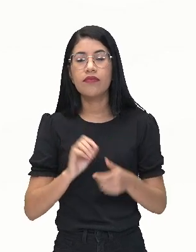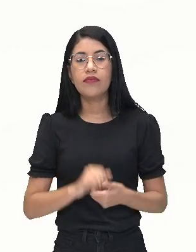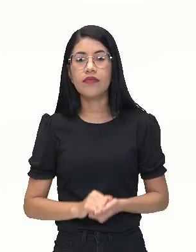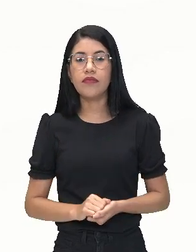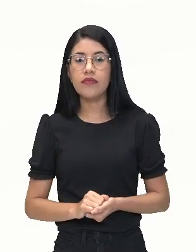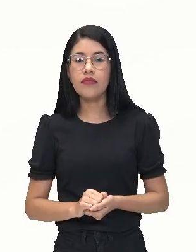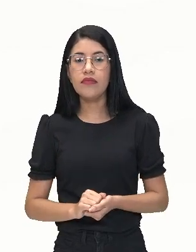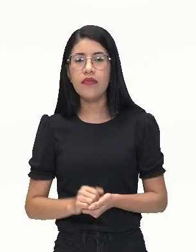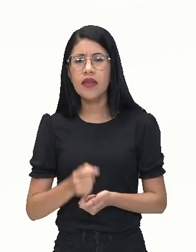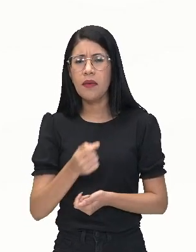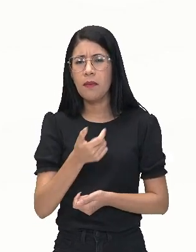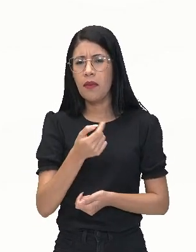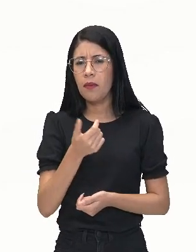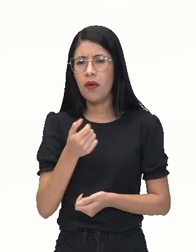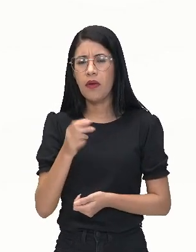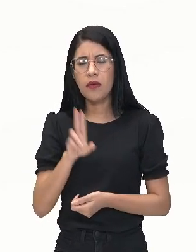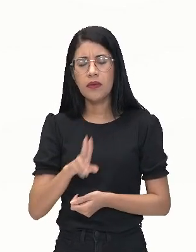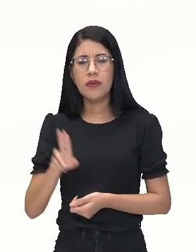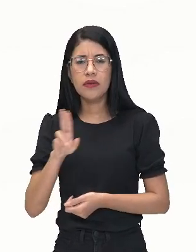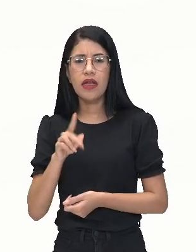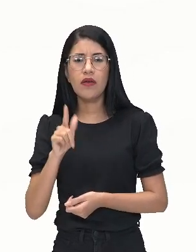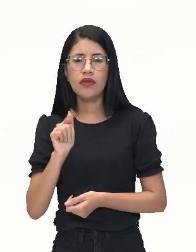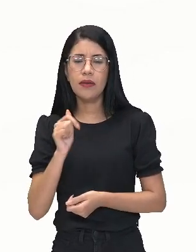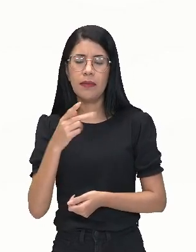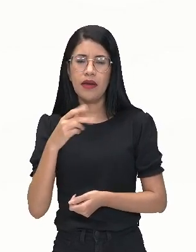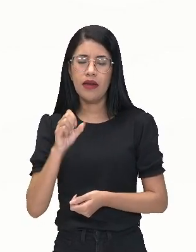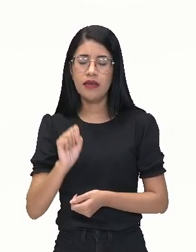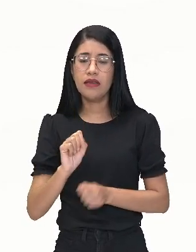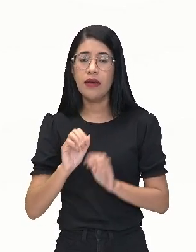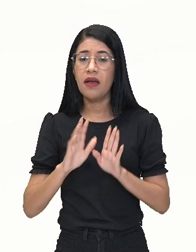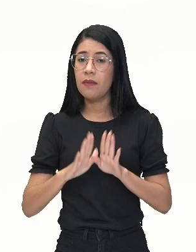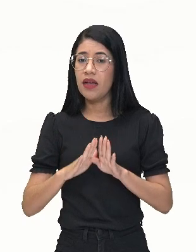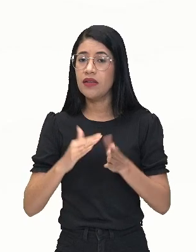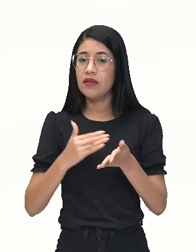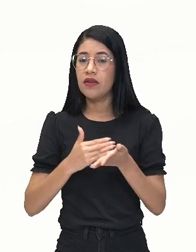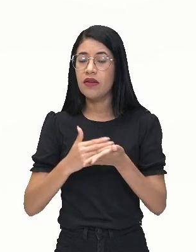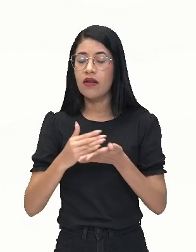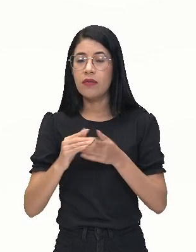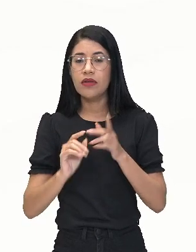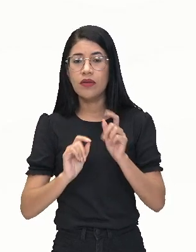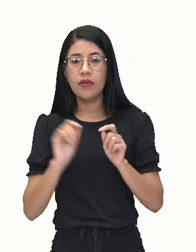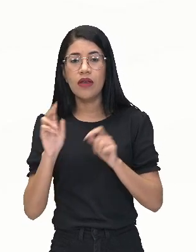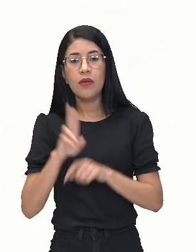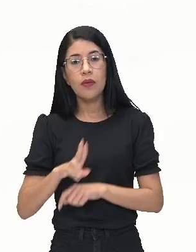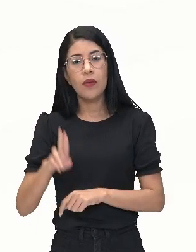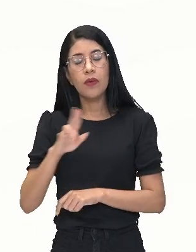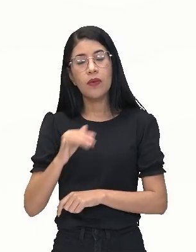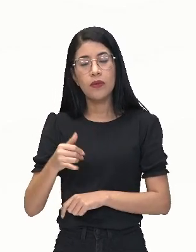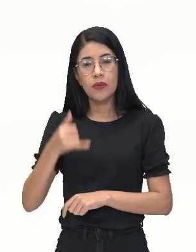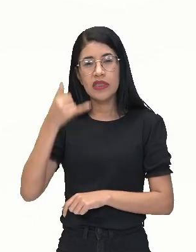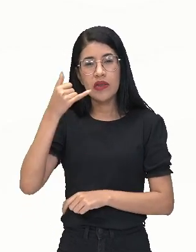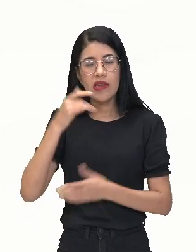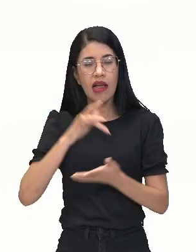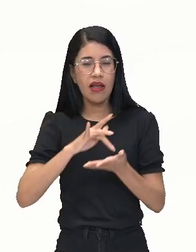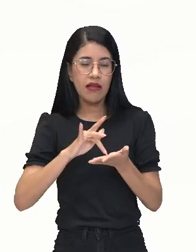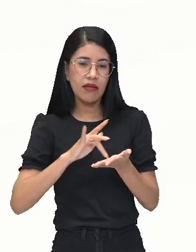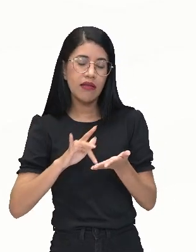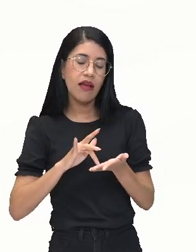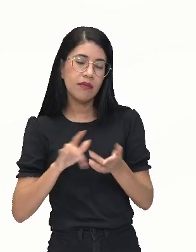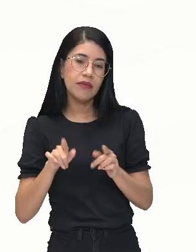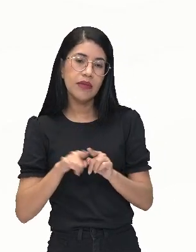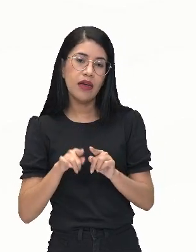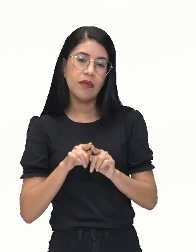pessoas tinham GPS. Só que com o advento aí dos celulares, dos tablets, nós